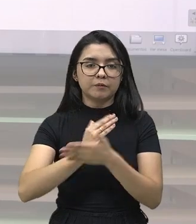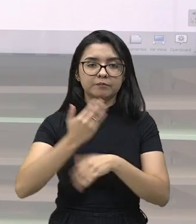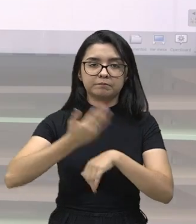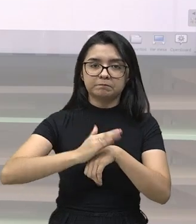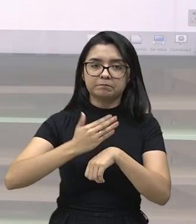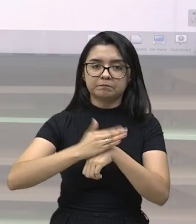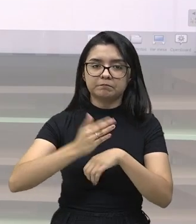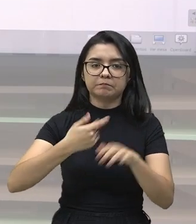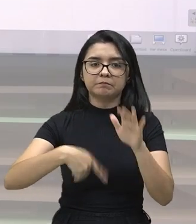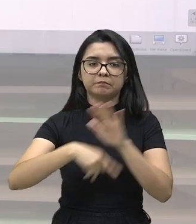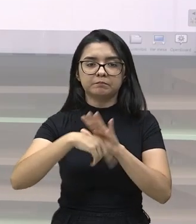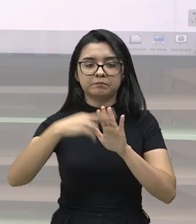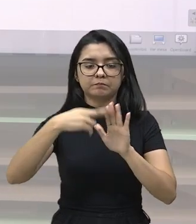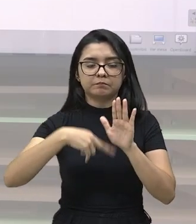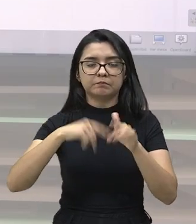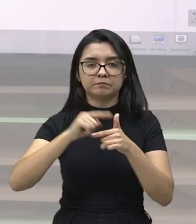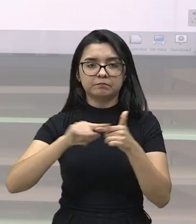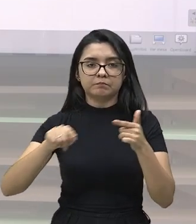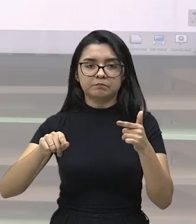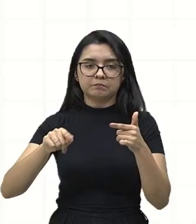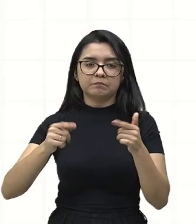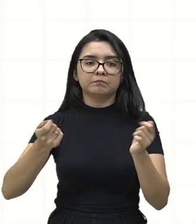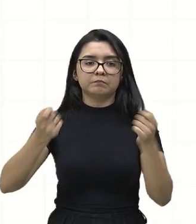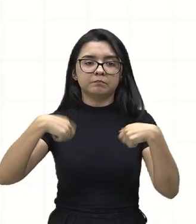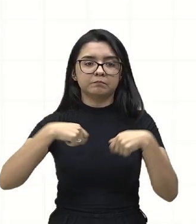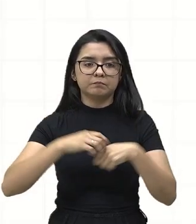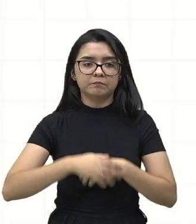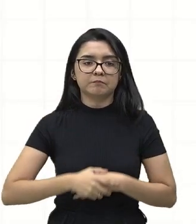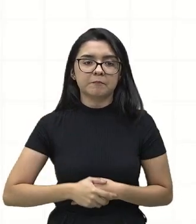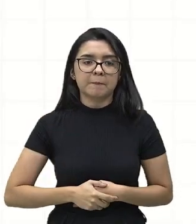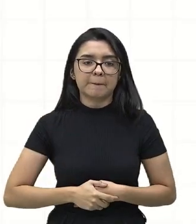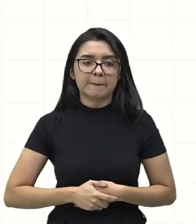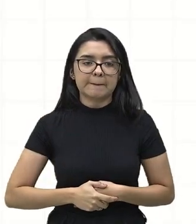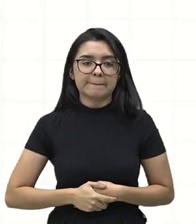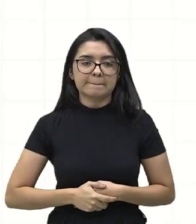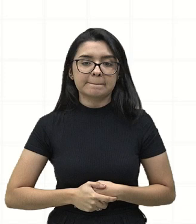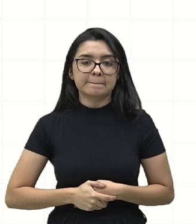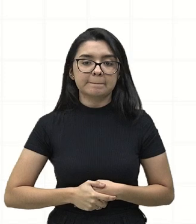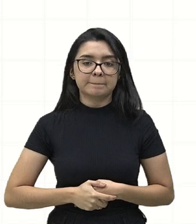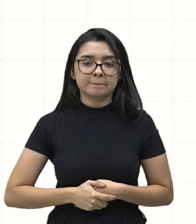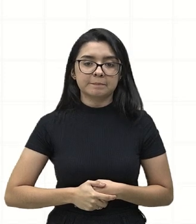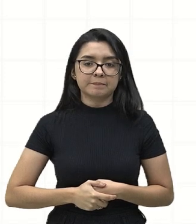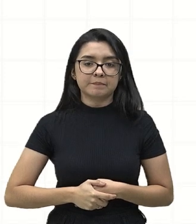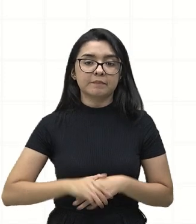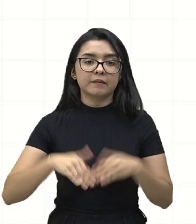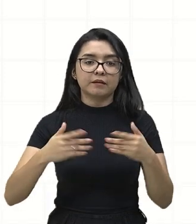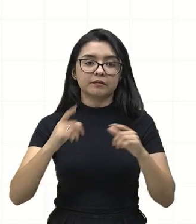aqui dos critérios de divisibilidade. Vamos ver. Temos aqui,